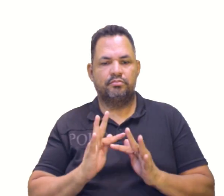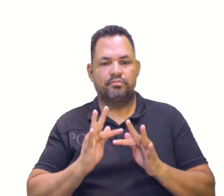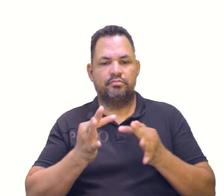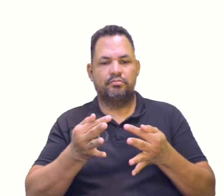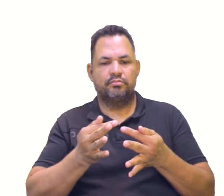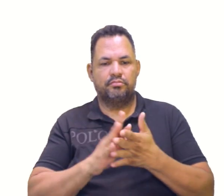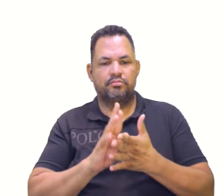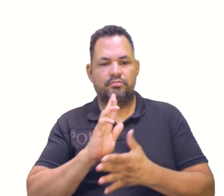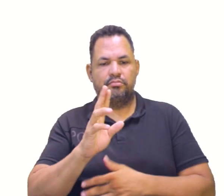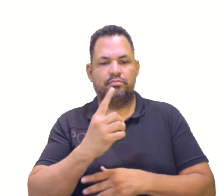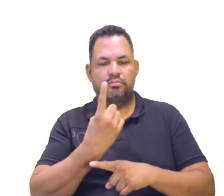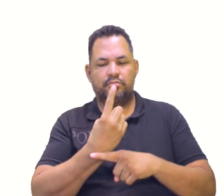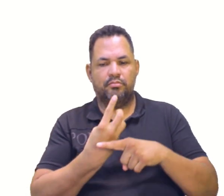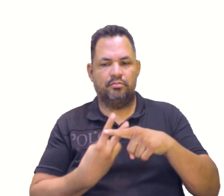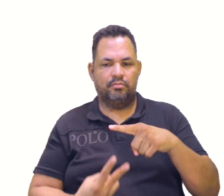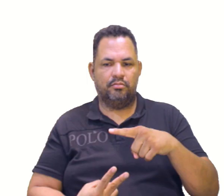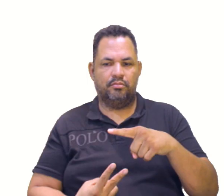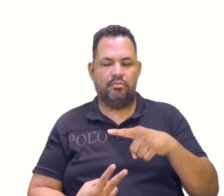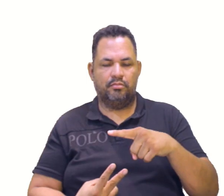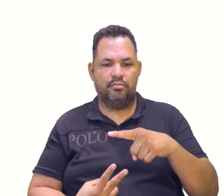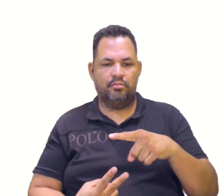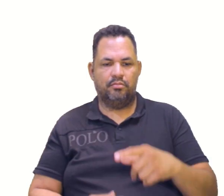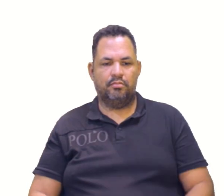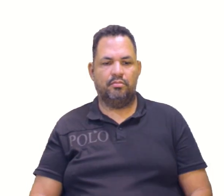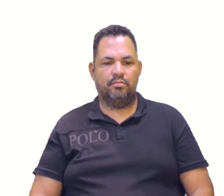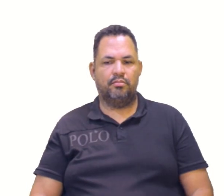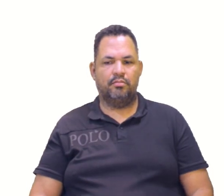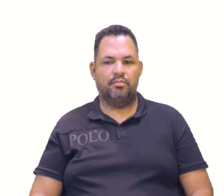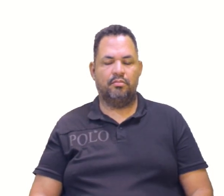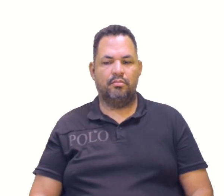é 1/2, né? Positivo.